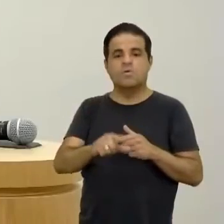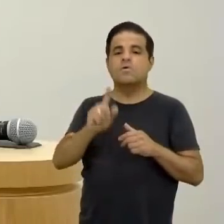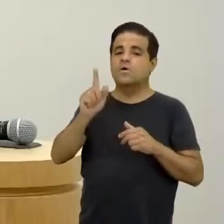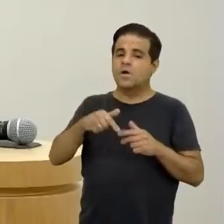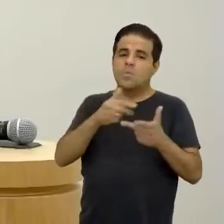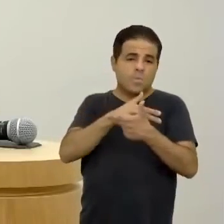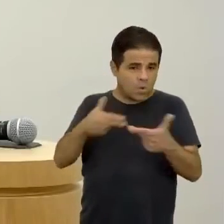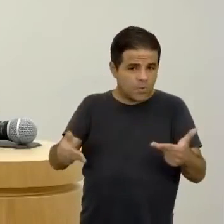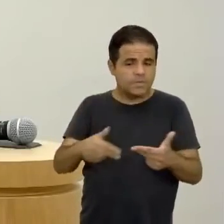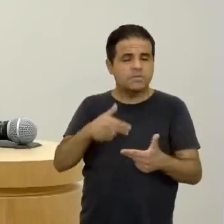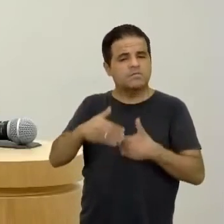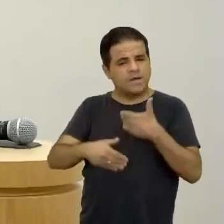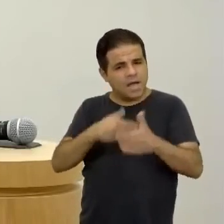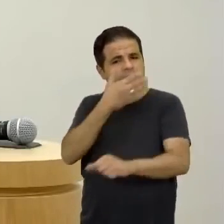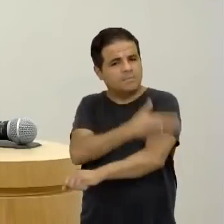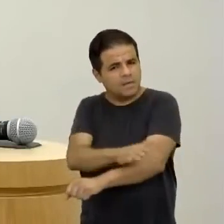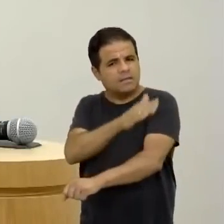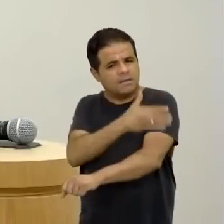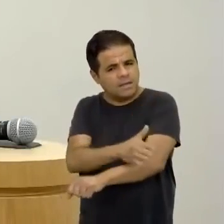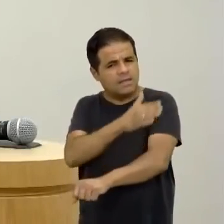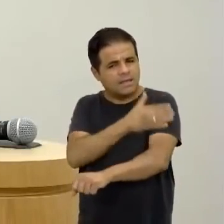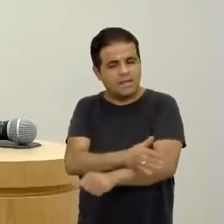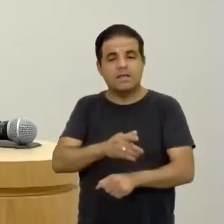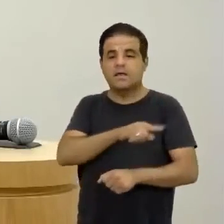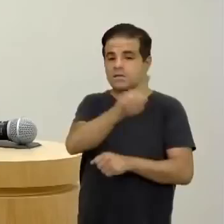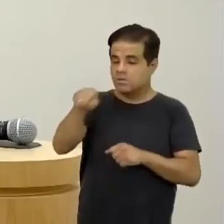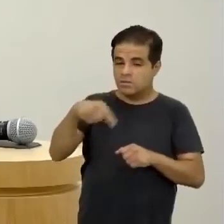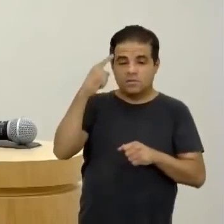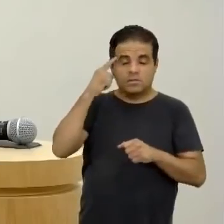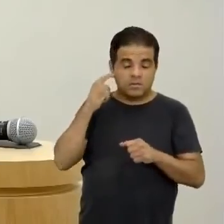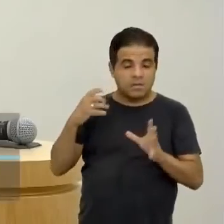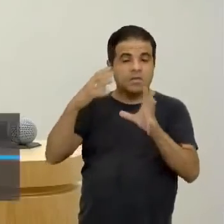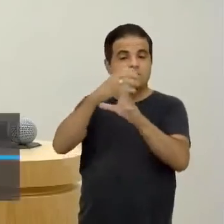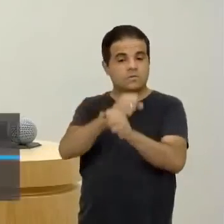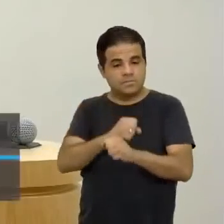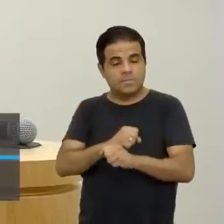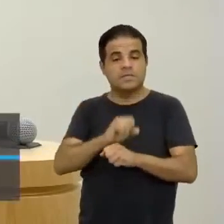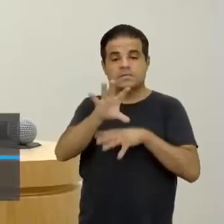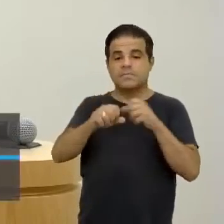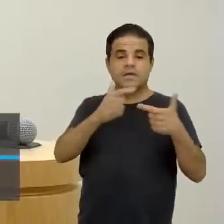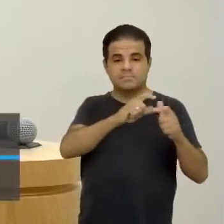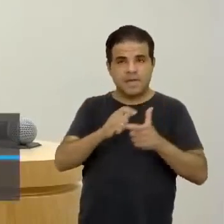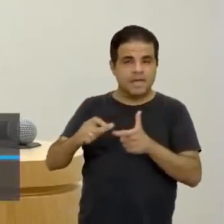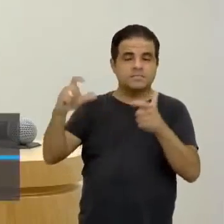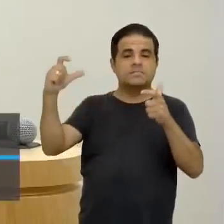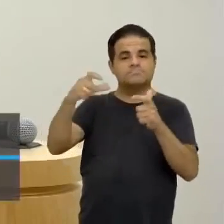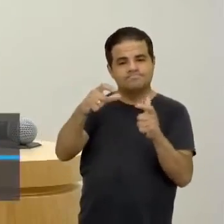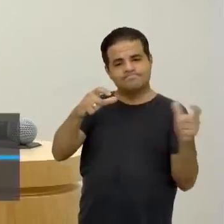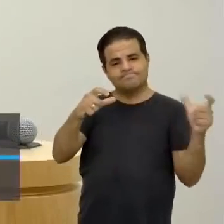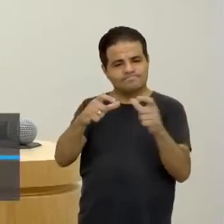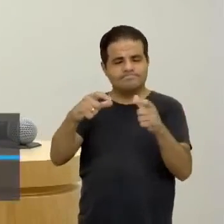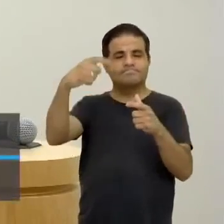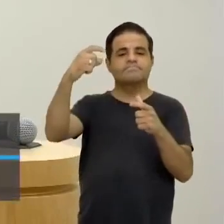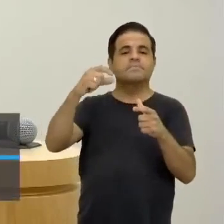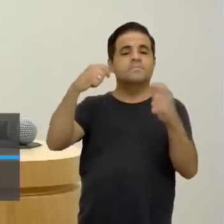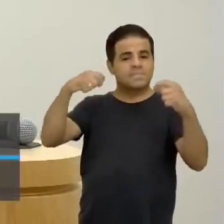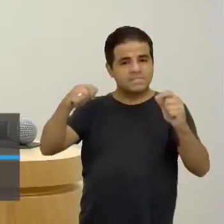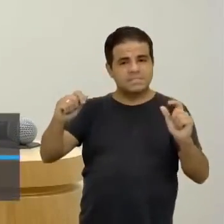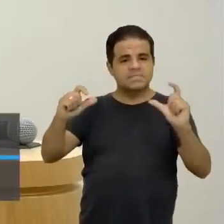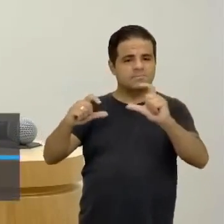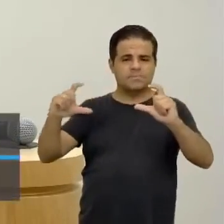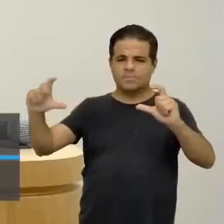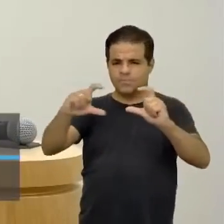mesmo já isso é uma coisa que a gente vai treinar bastante tá então quando o mar você pega as peças grudou tudo e tem que dar um